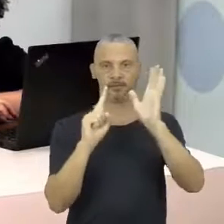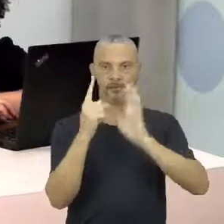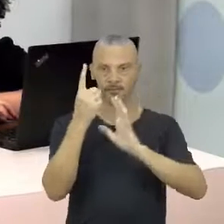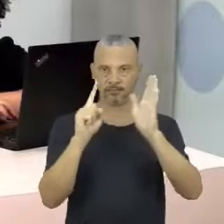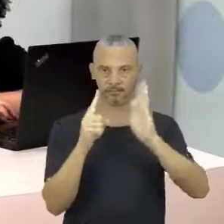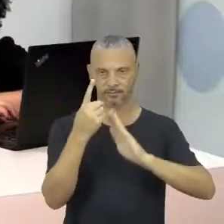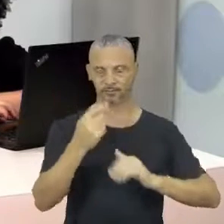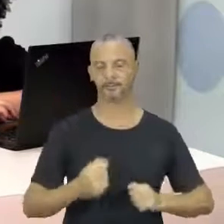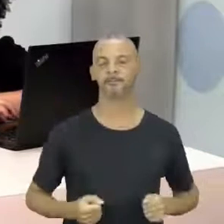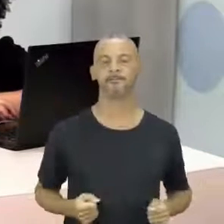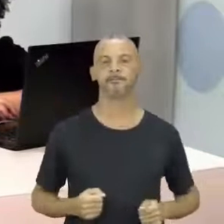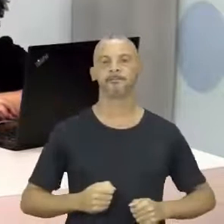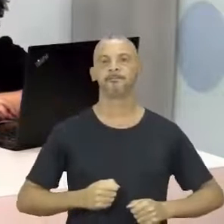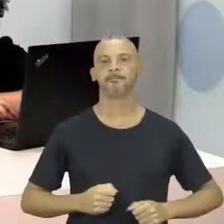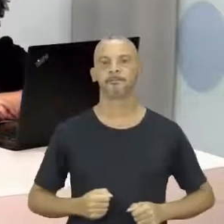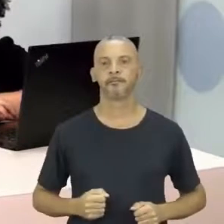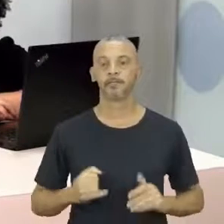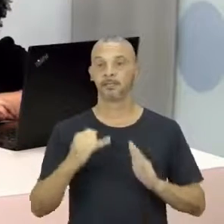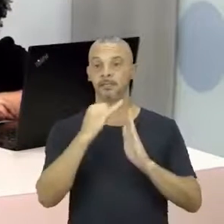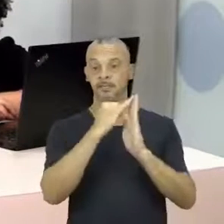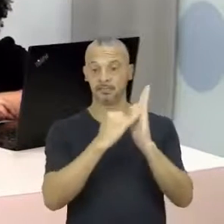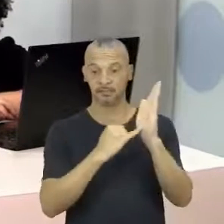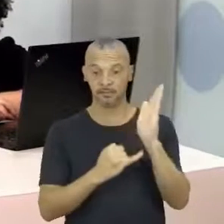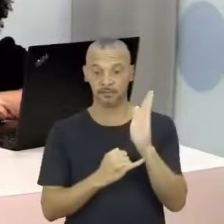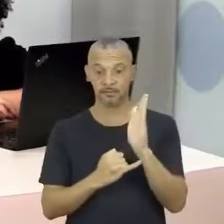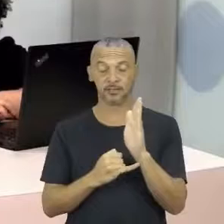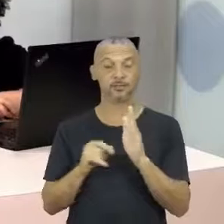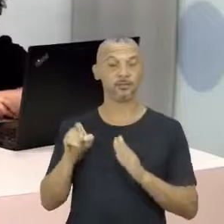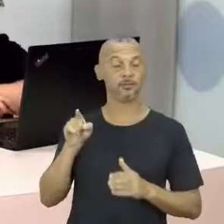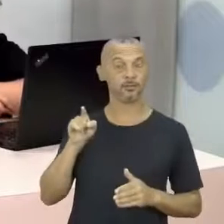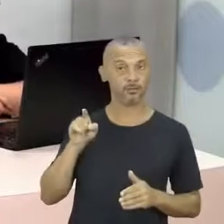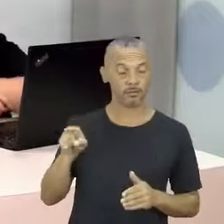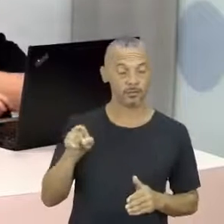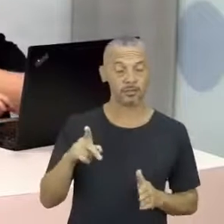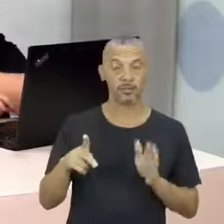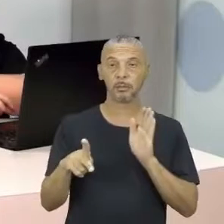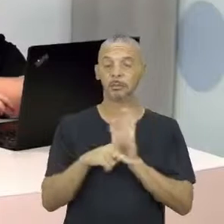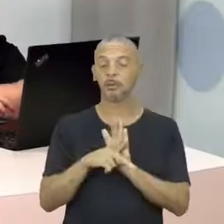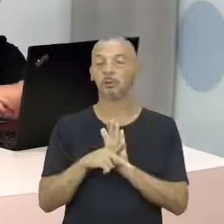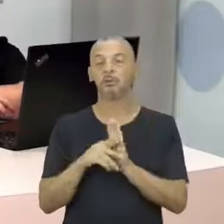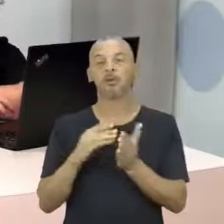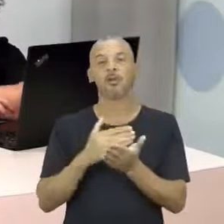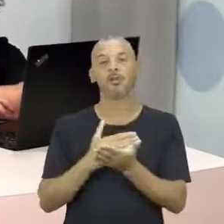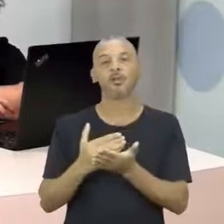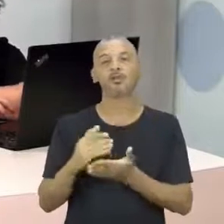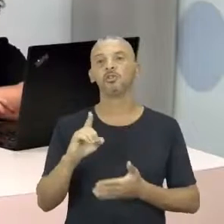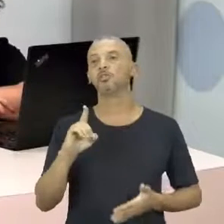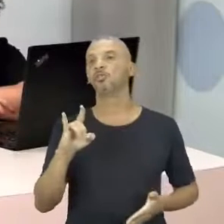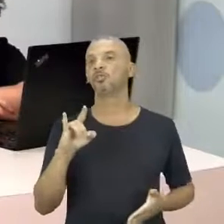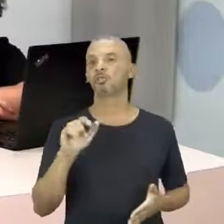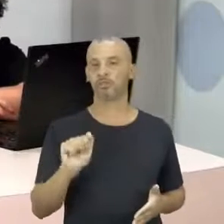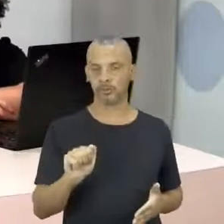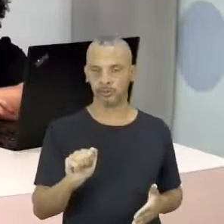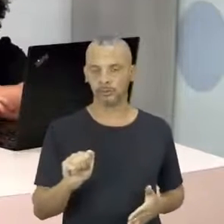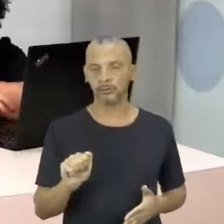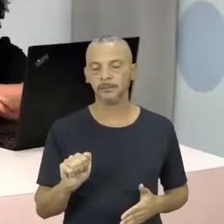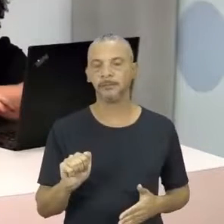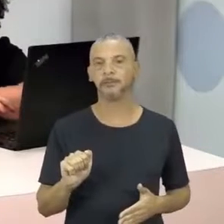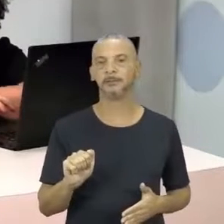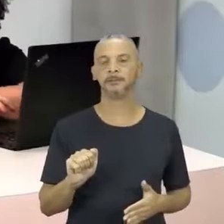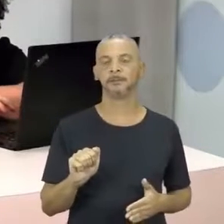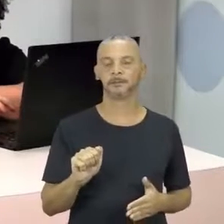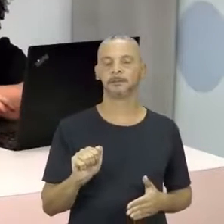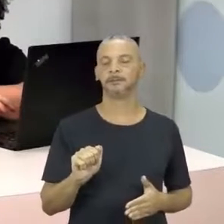Primeira ou segunda semana de fevereiro. As inscrições do processo seletivo feito na plataforma Banco de